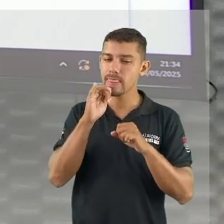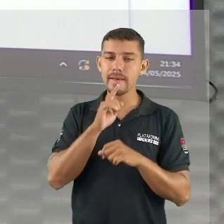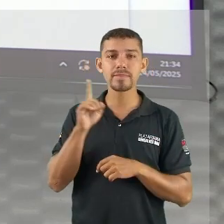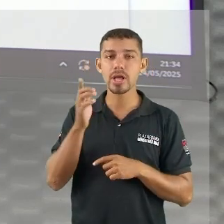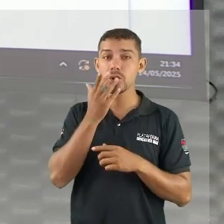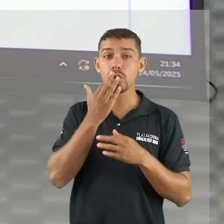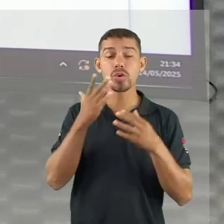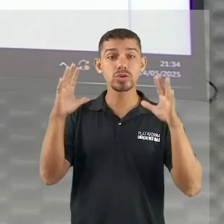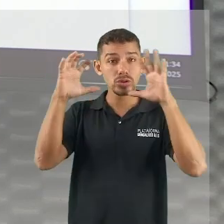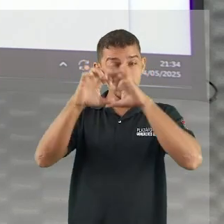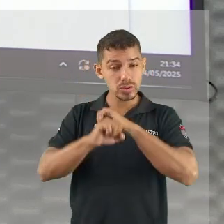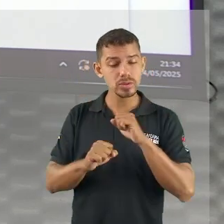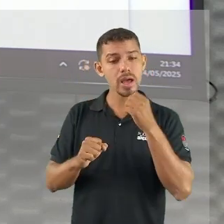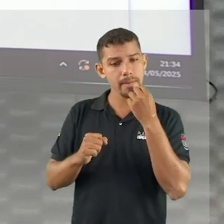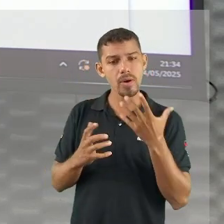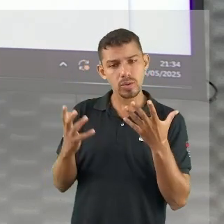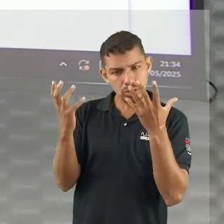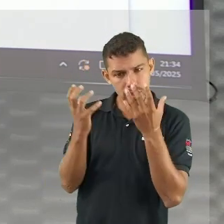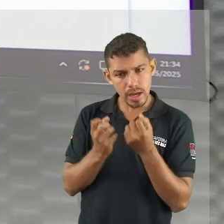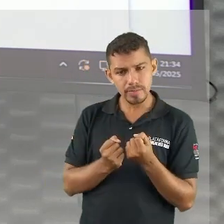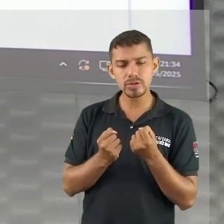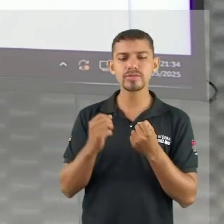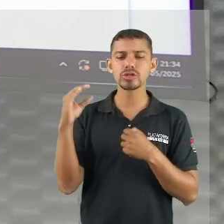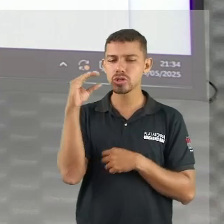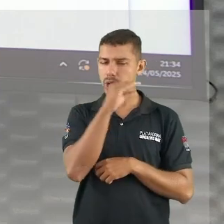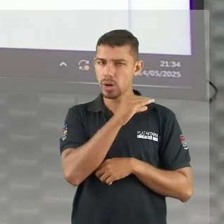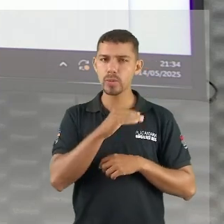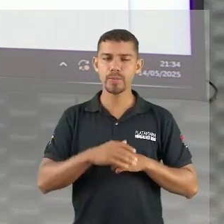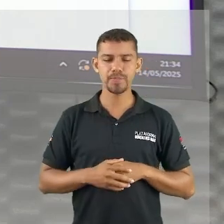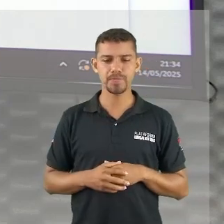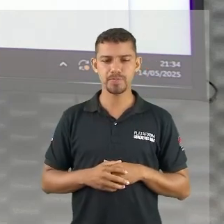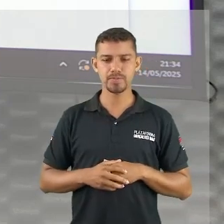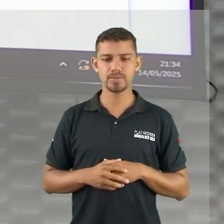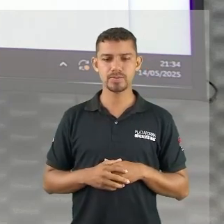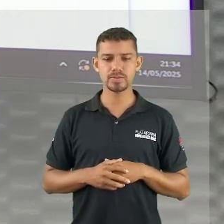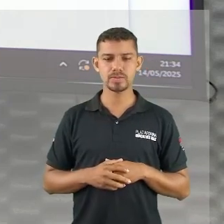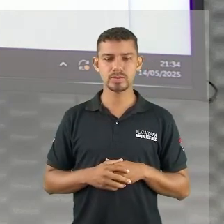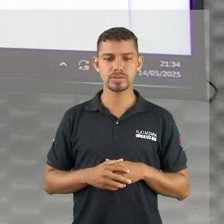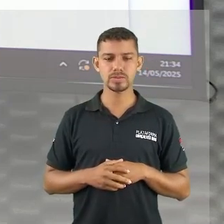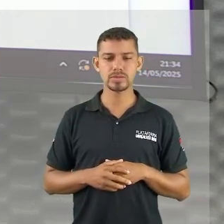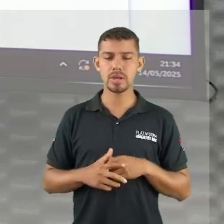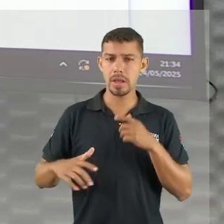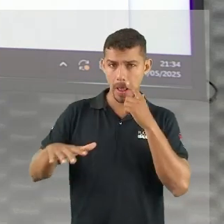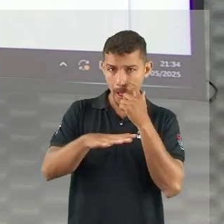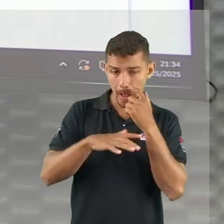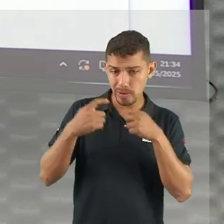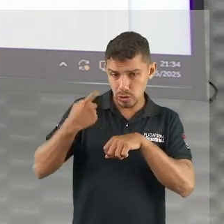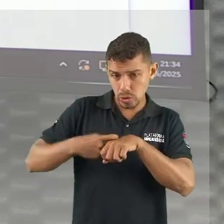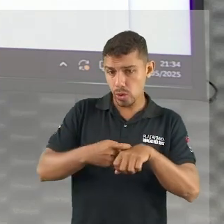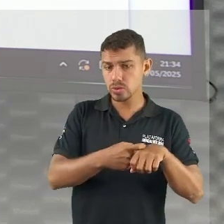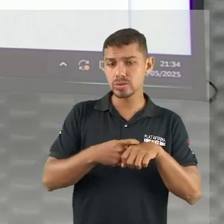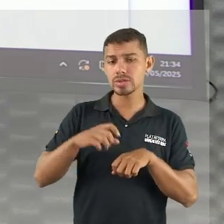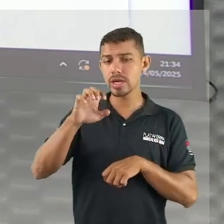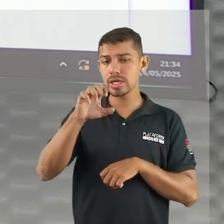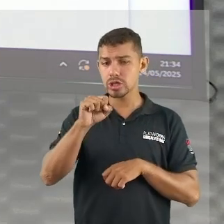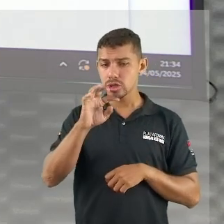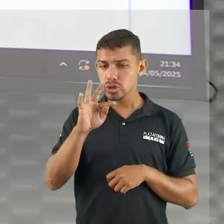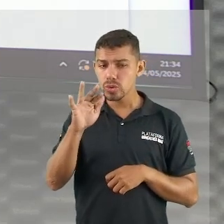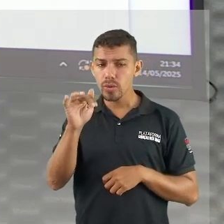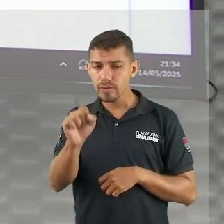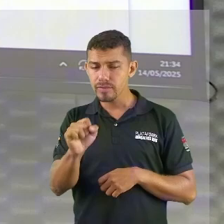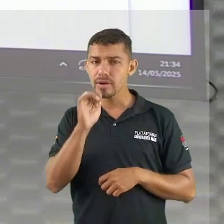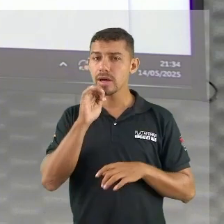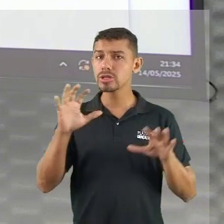cores escuras são bons absorvedores de calor, tá? Então, geralmente esse solo das estufas é feito de